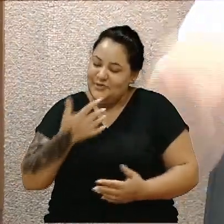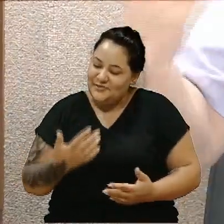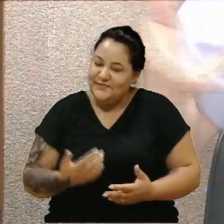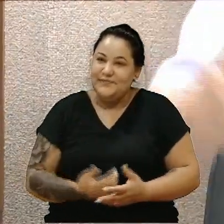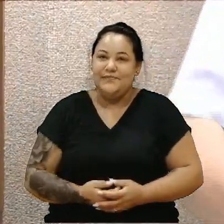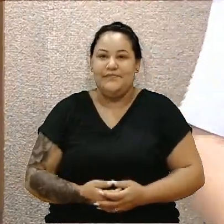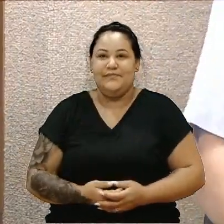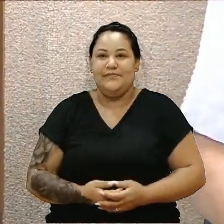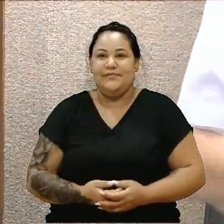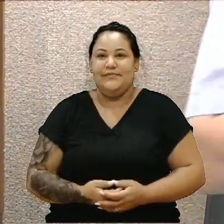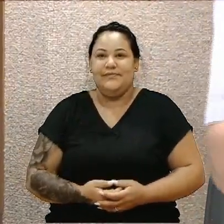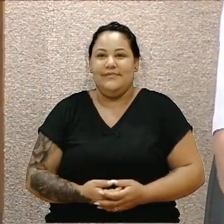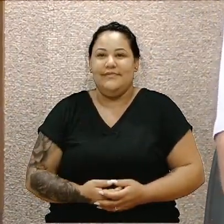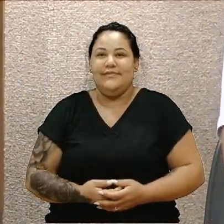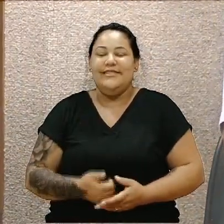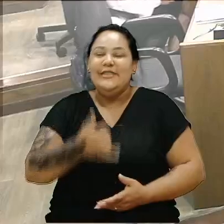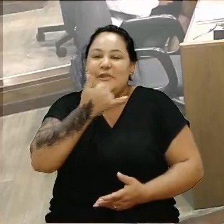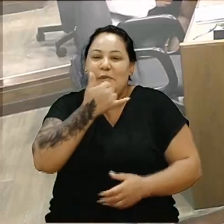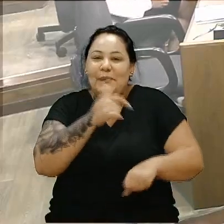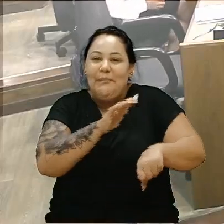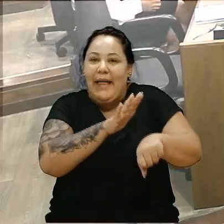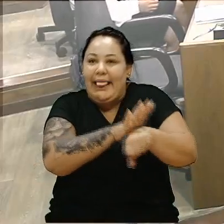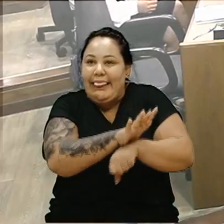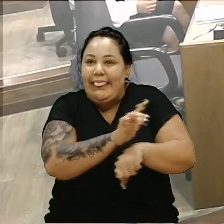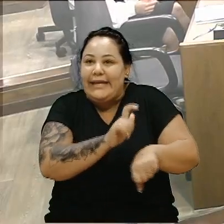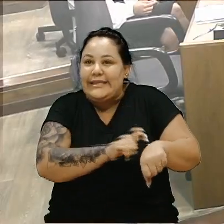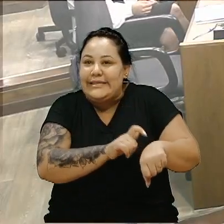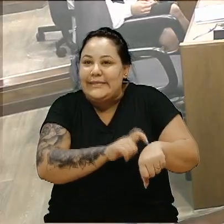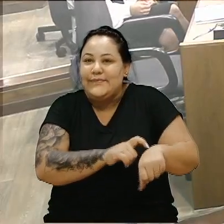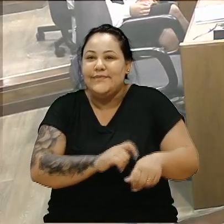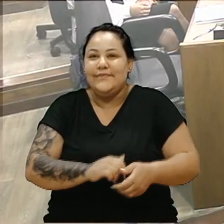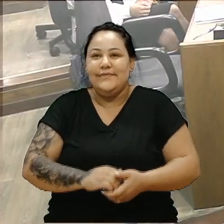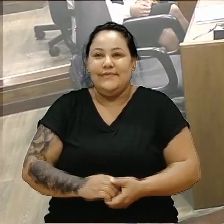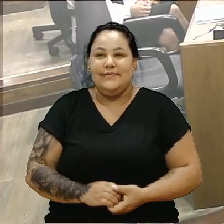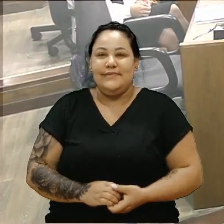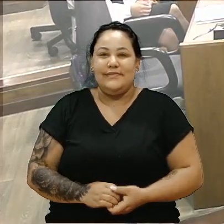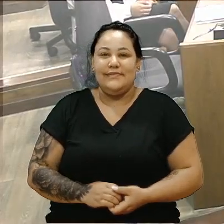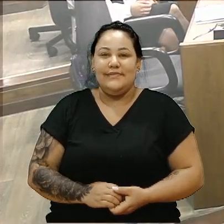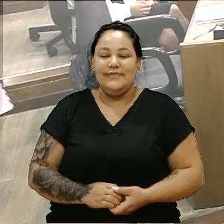Desculpe, eu sempre passo do tempo. Obrigada, vereador.